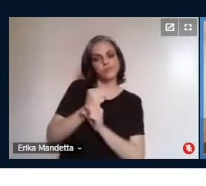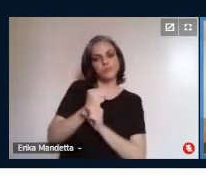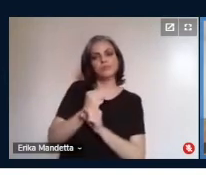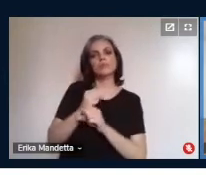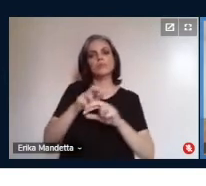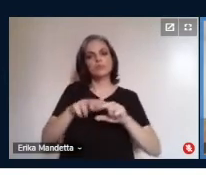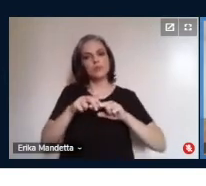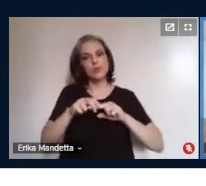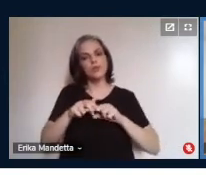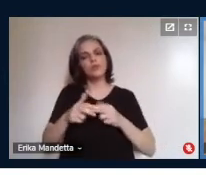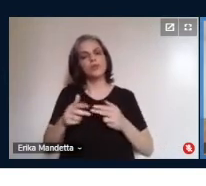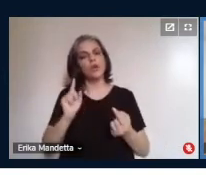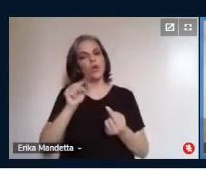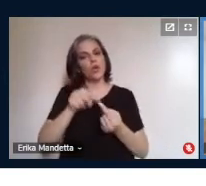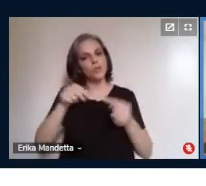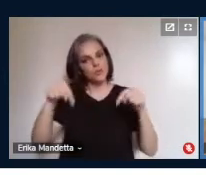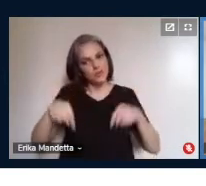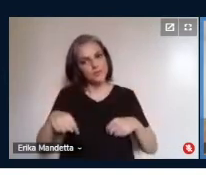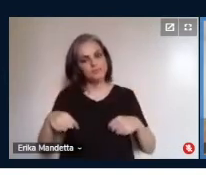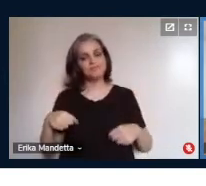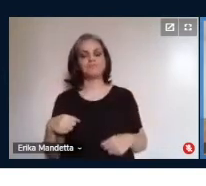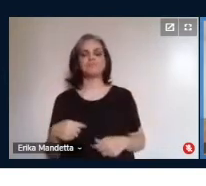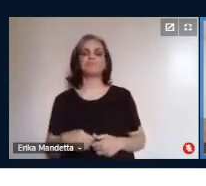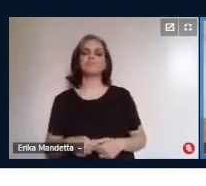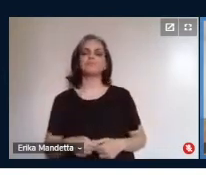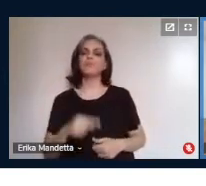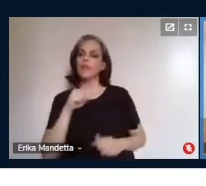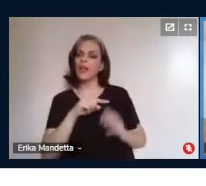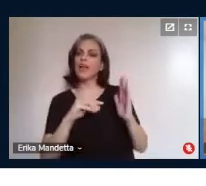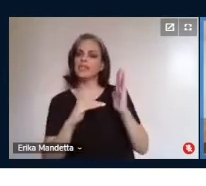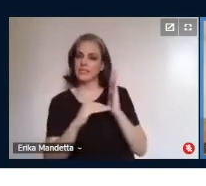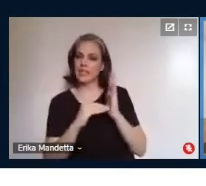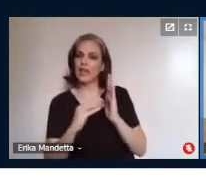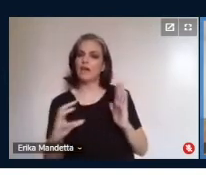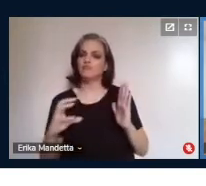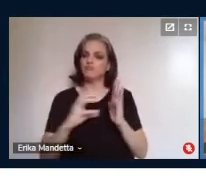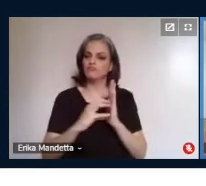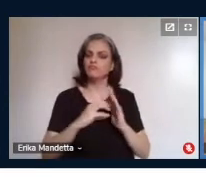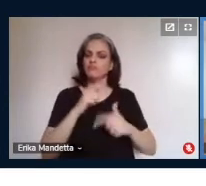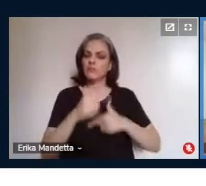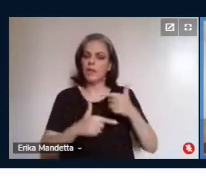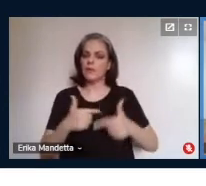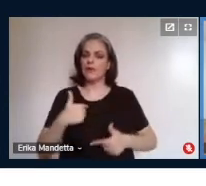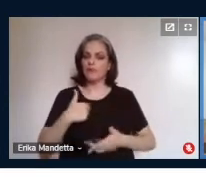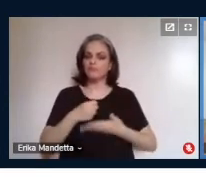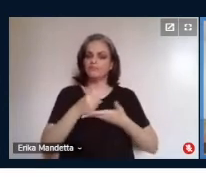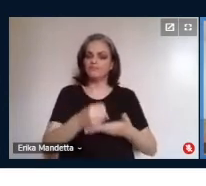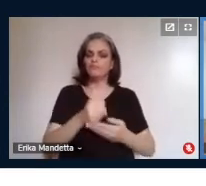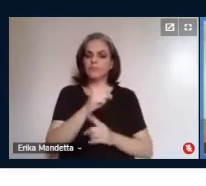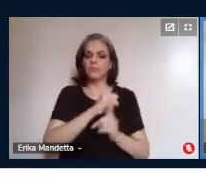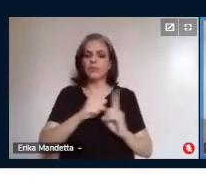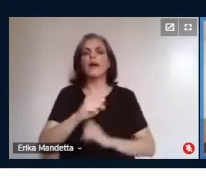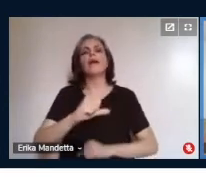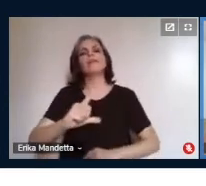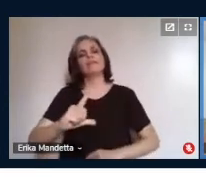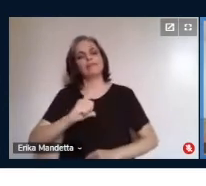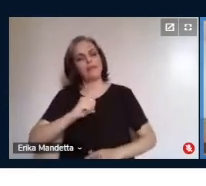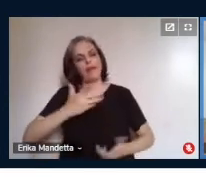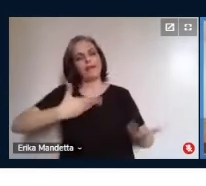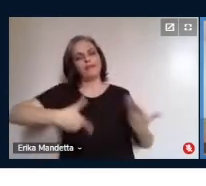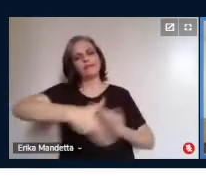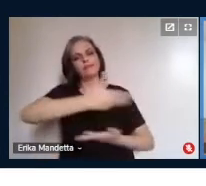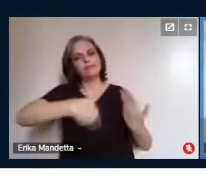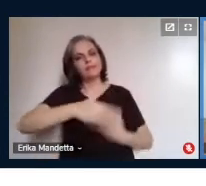Senado. E lá no Senado, a gente tinha muita... A gente tem ainda muita interlocução com a